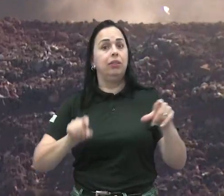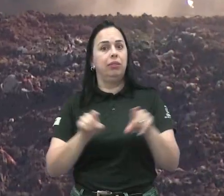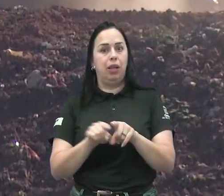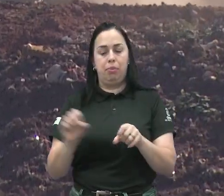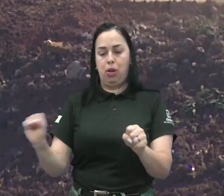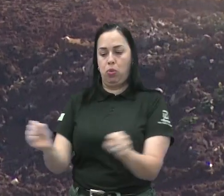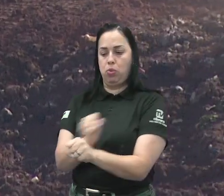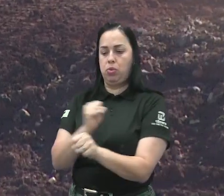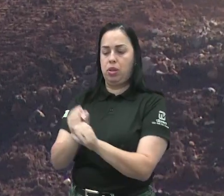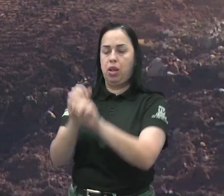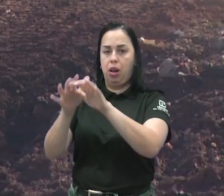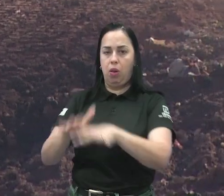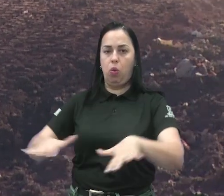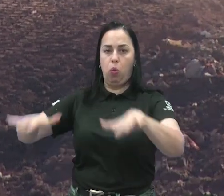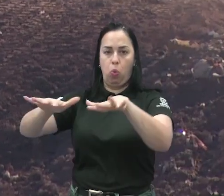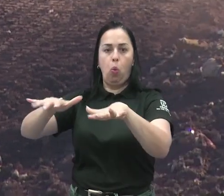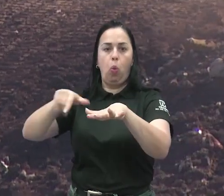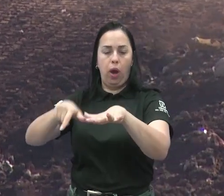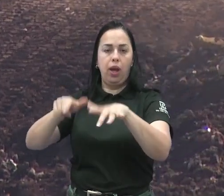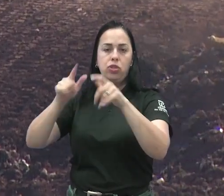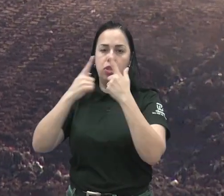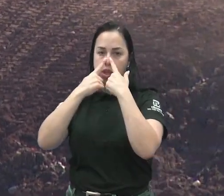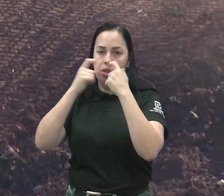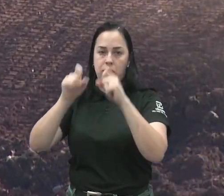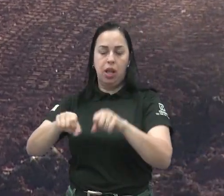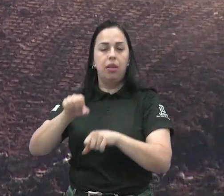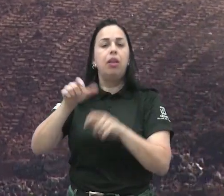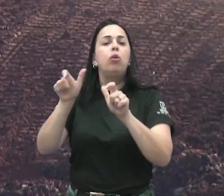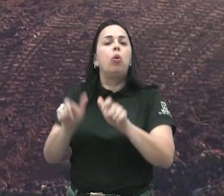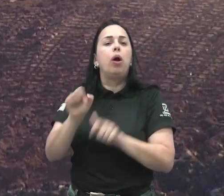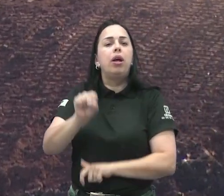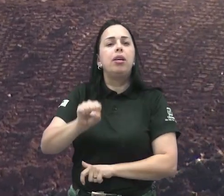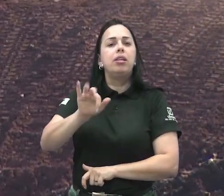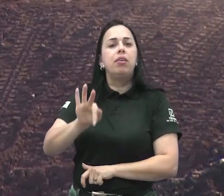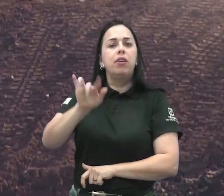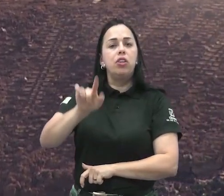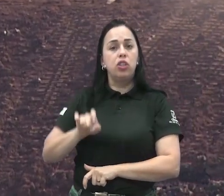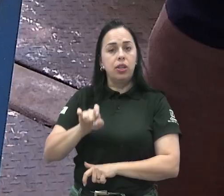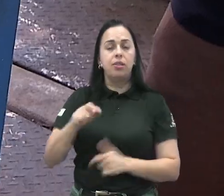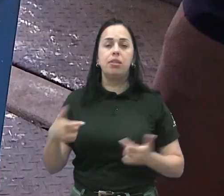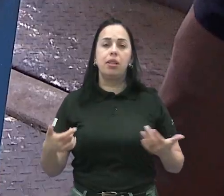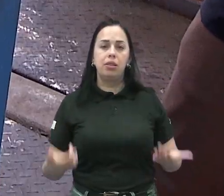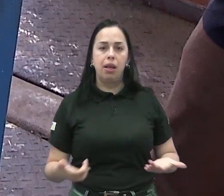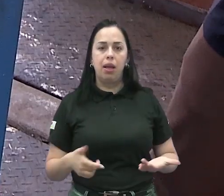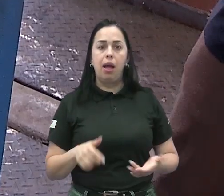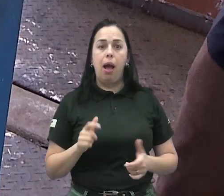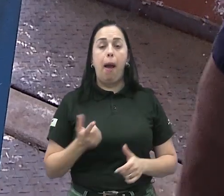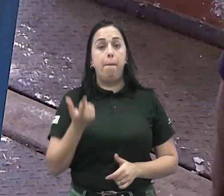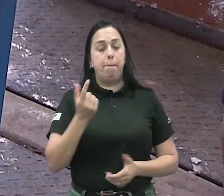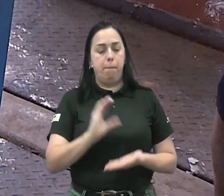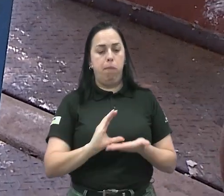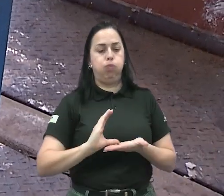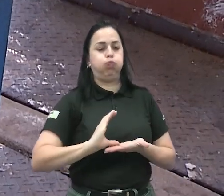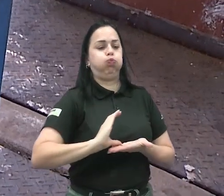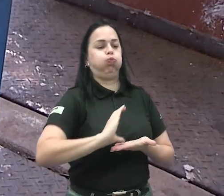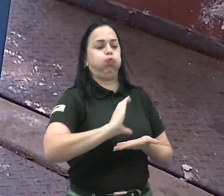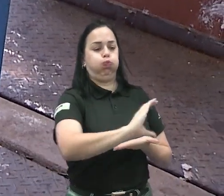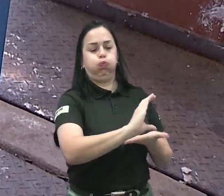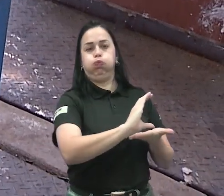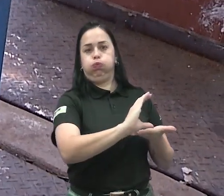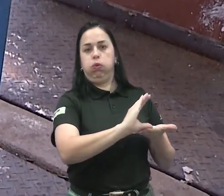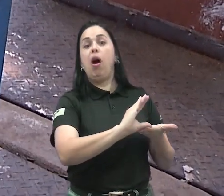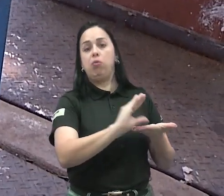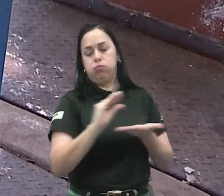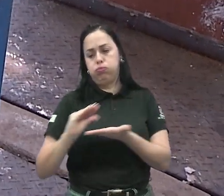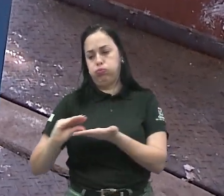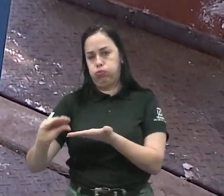e a construção de uma área de transbordo em São Francisco Xavier. A maior fatia da verba vai